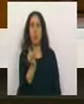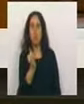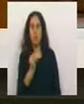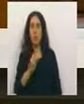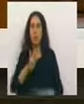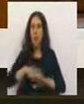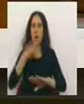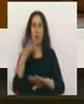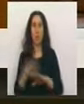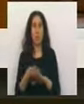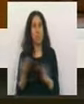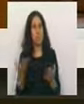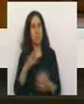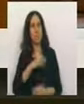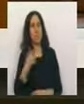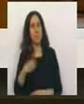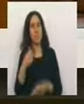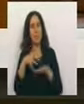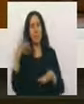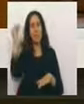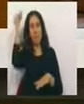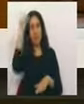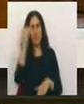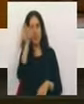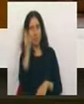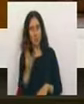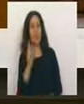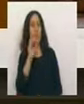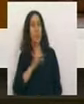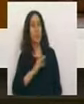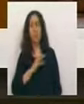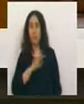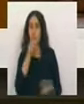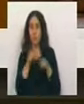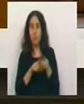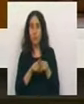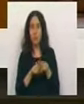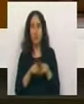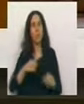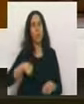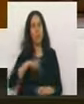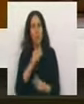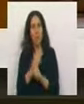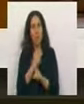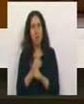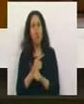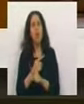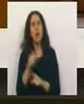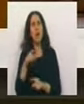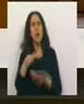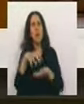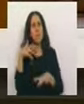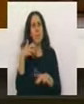mais assim senhor presidente da assembleia da república senhoras e senhores deputados não deixarmos mal esta